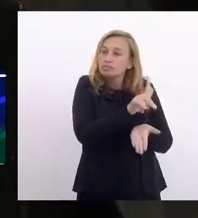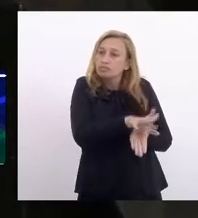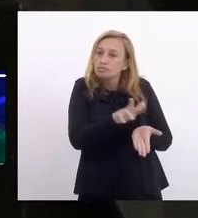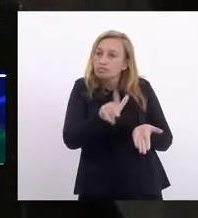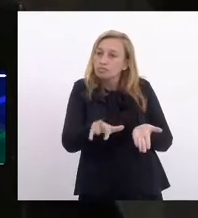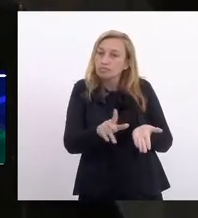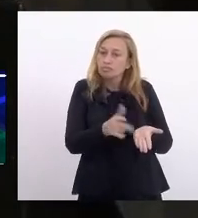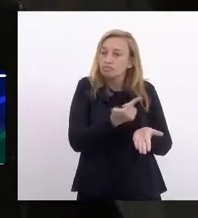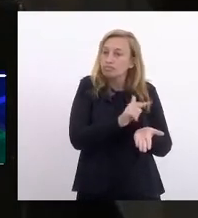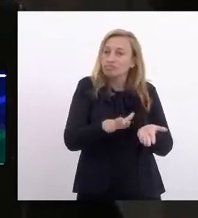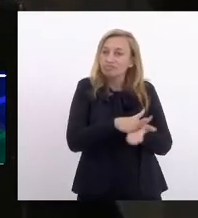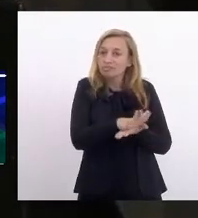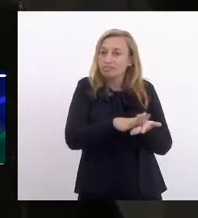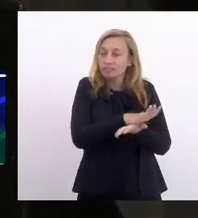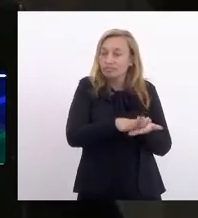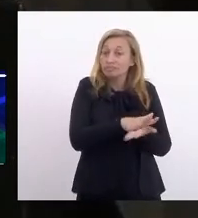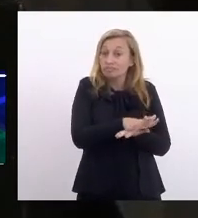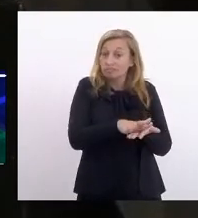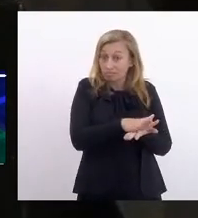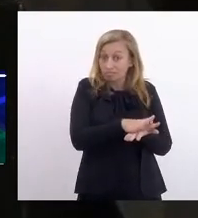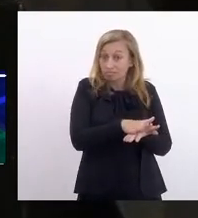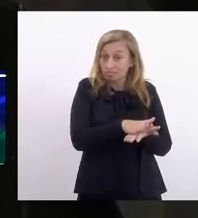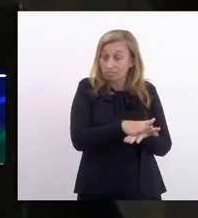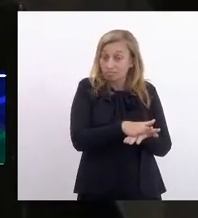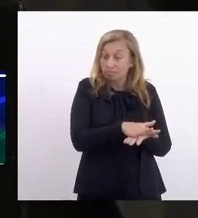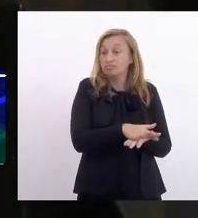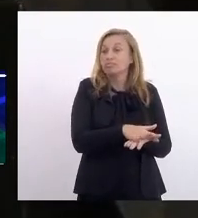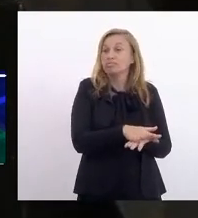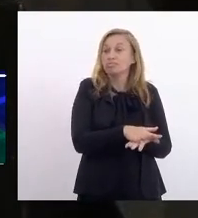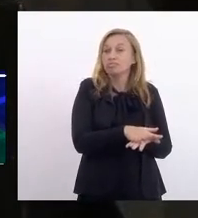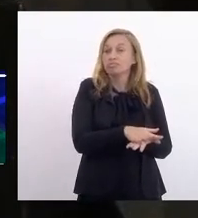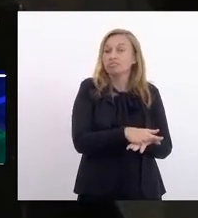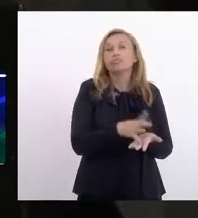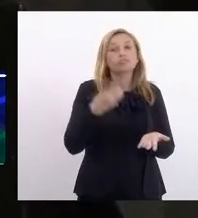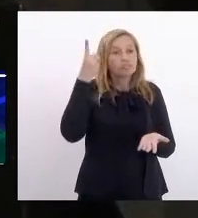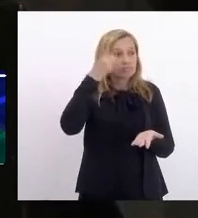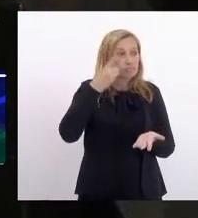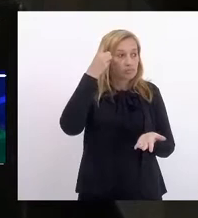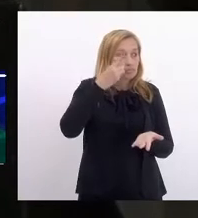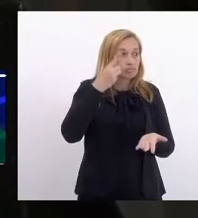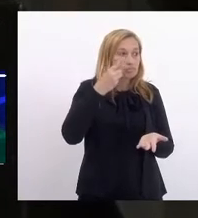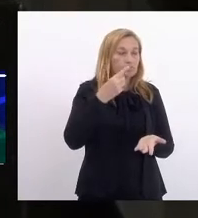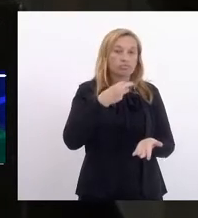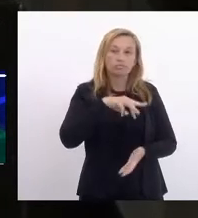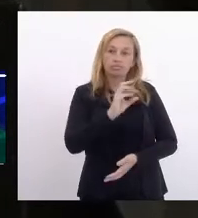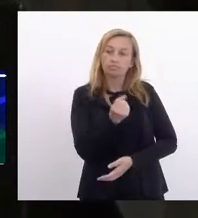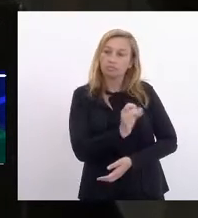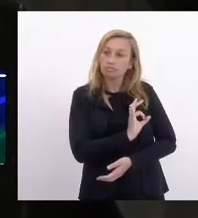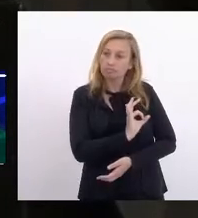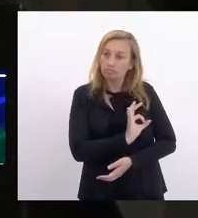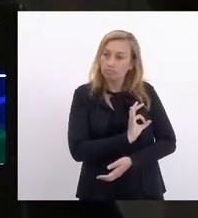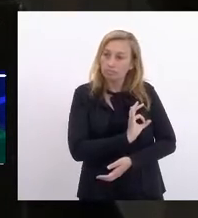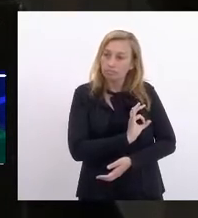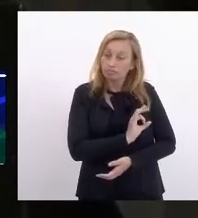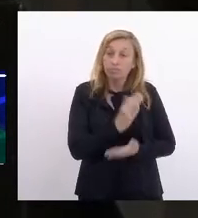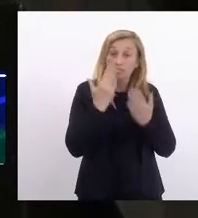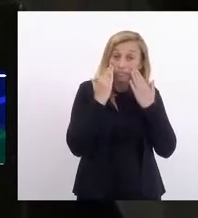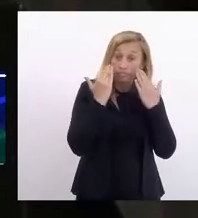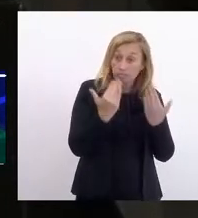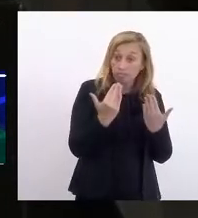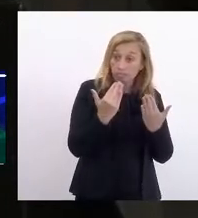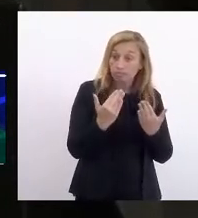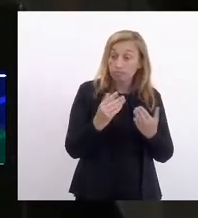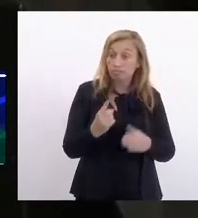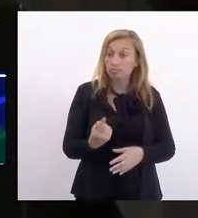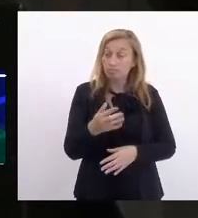aí não existe nada disso, sequer, deputada Marta Rocha, que me apartiou, uma apresentação de